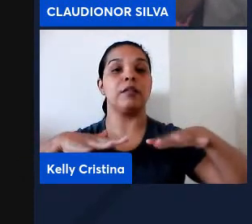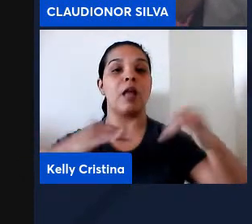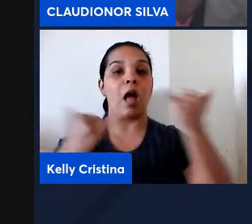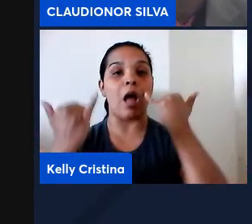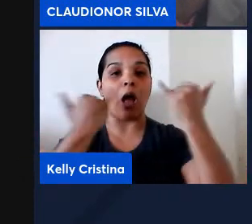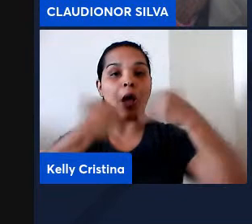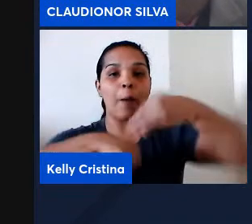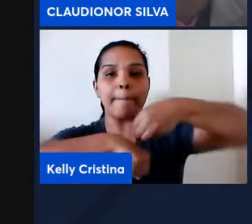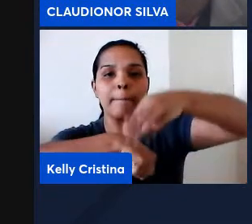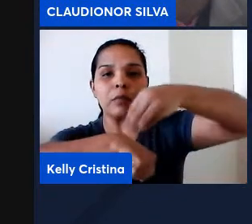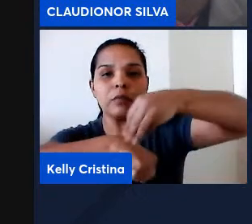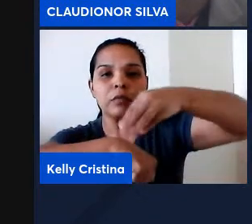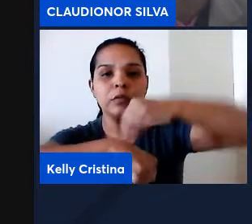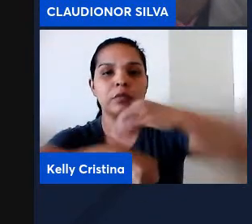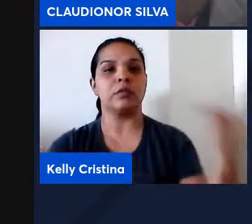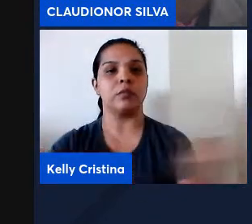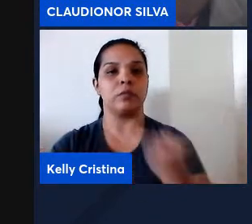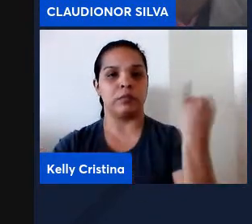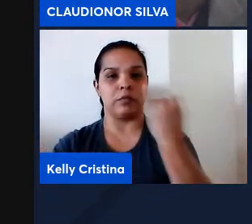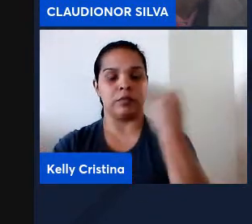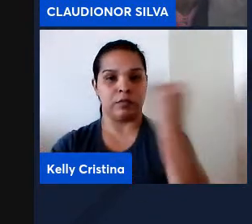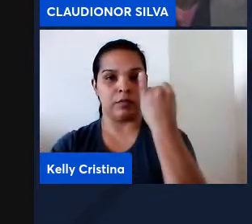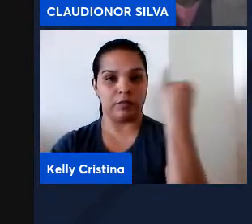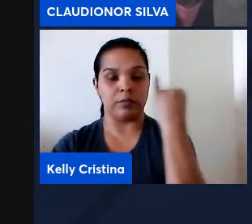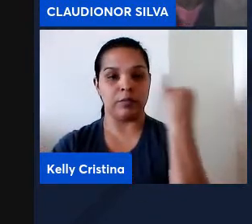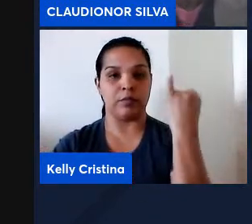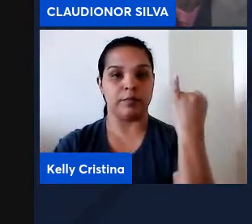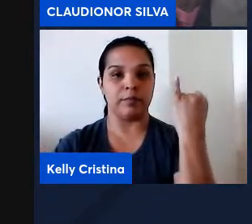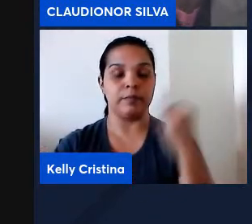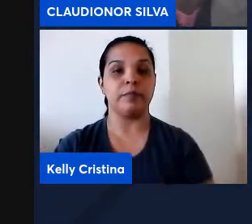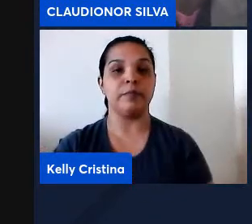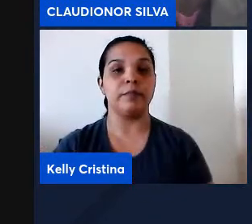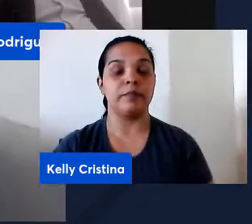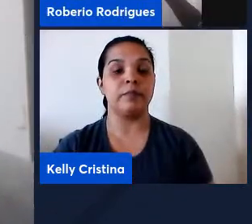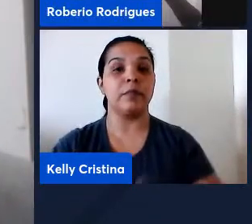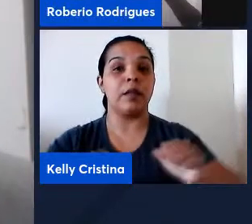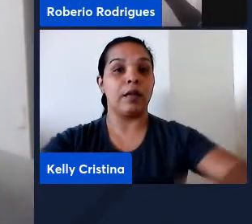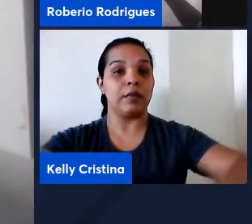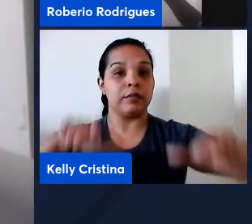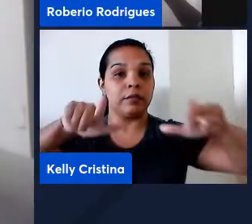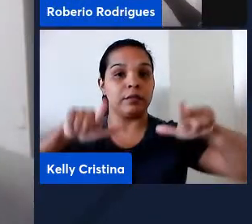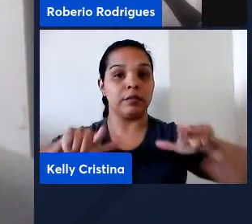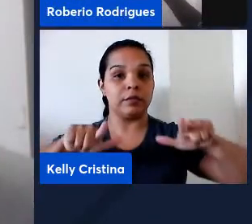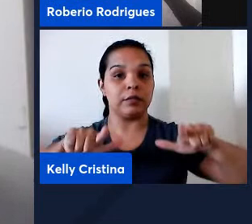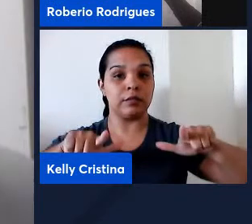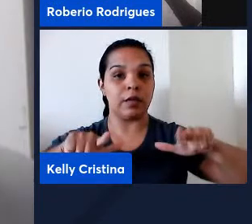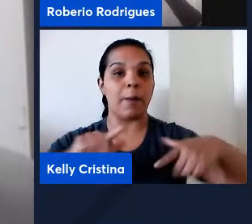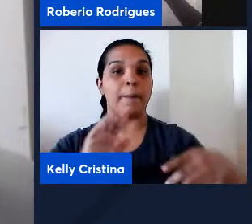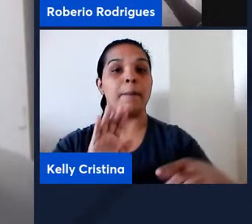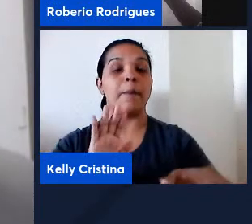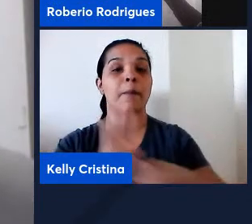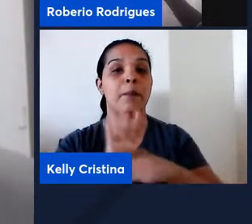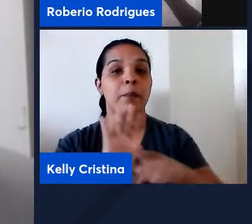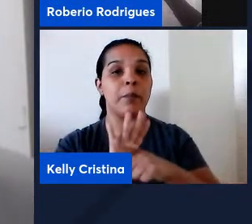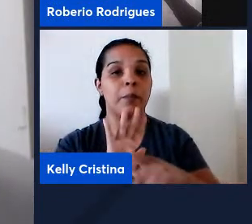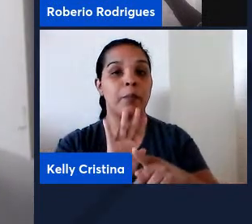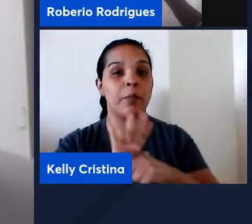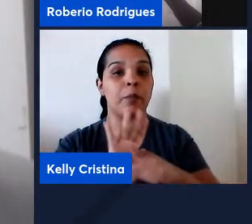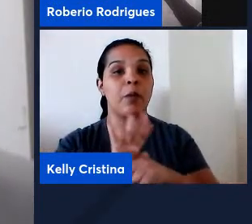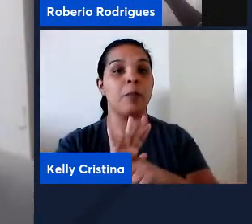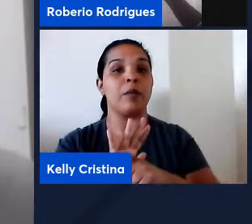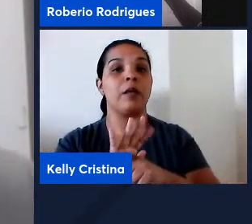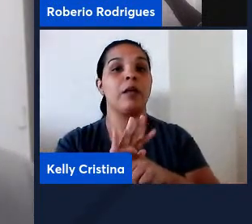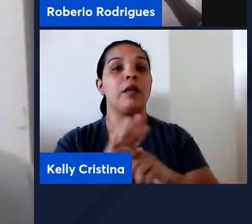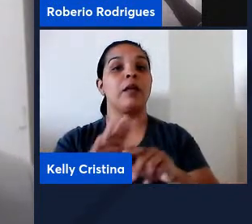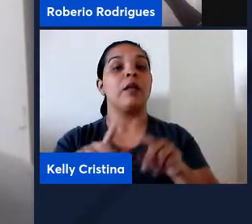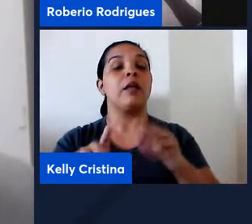informações importantes ao bom andamento do evento. A certificação será por meio da plataforma DOIT, e por isso